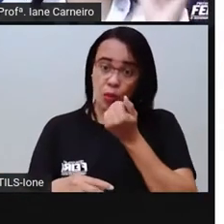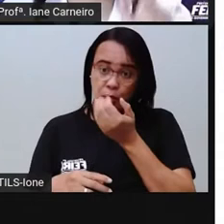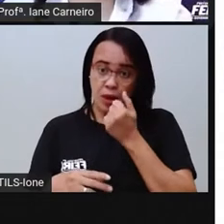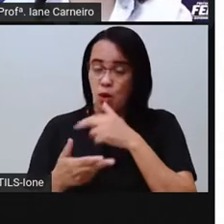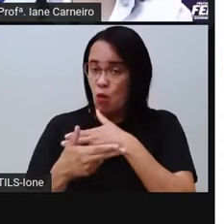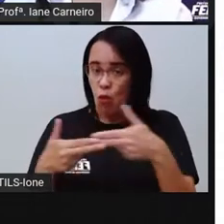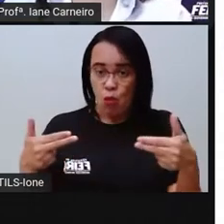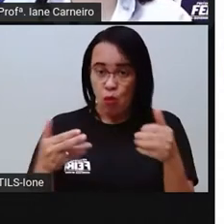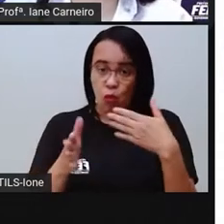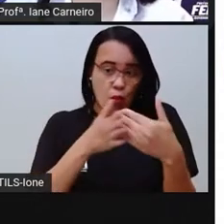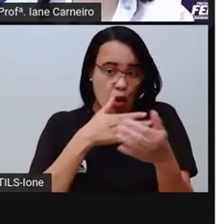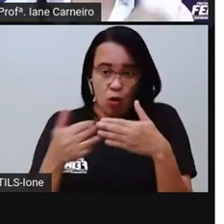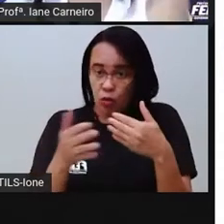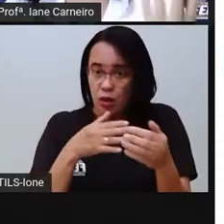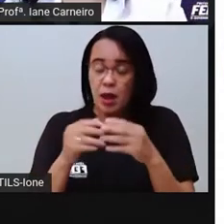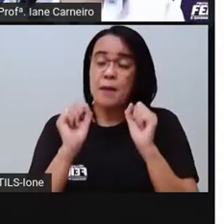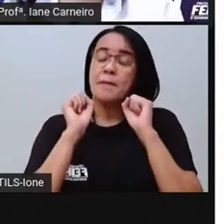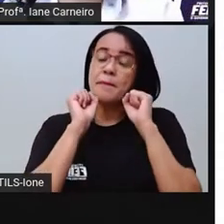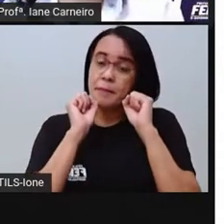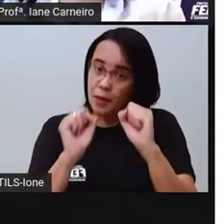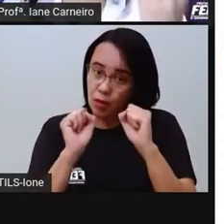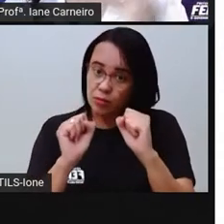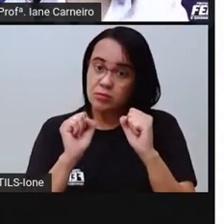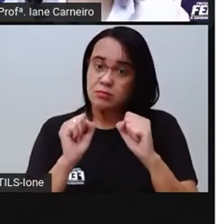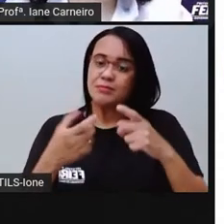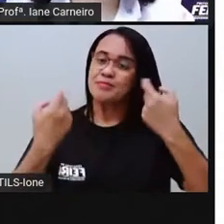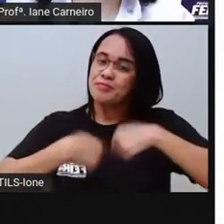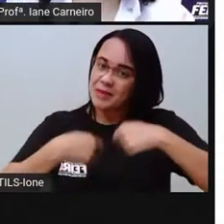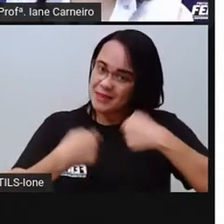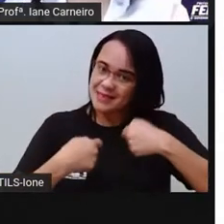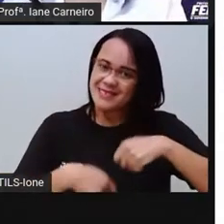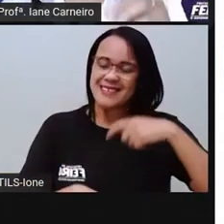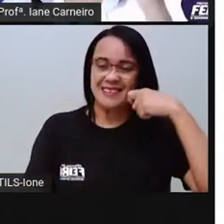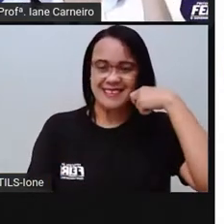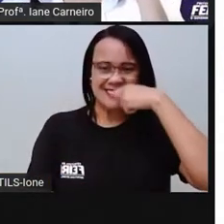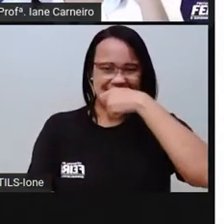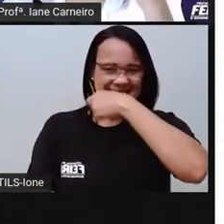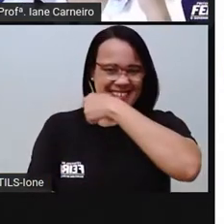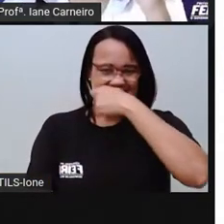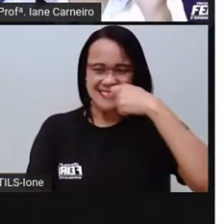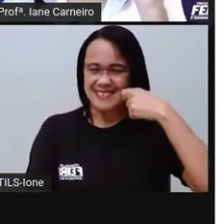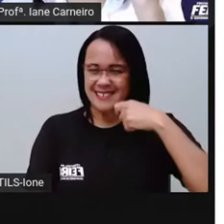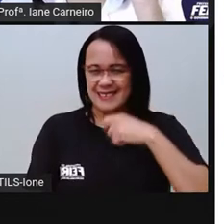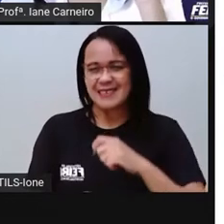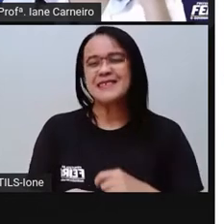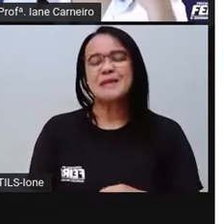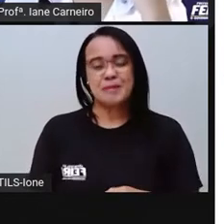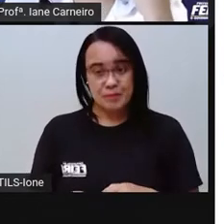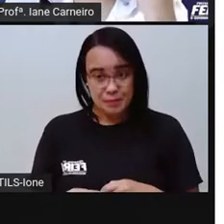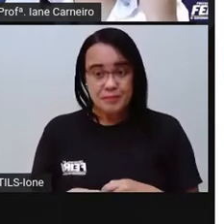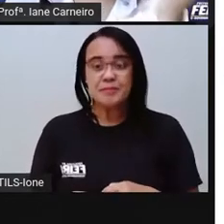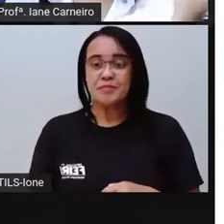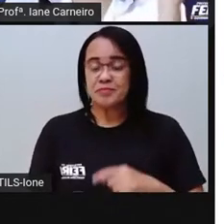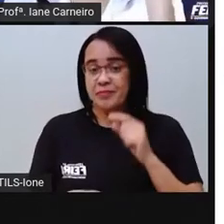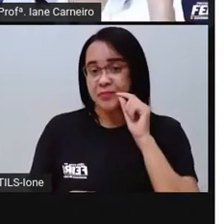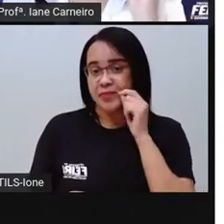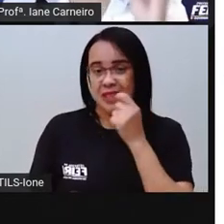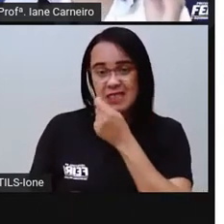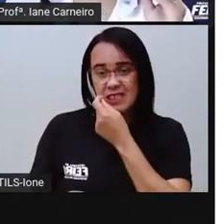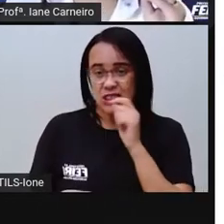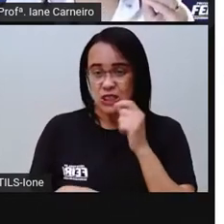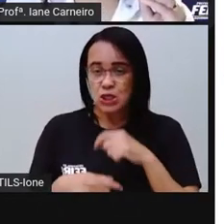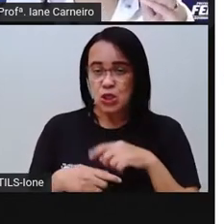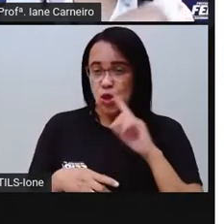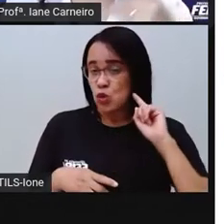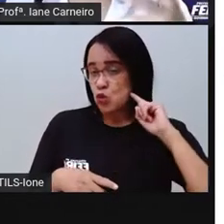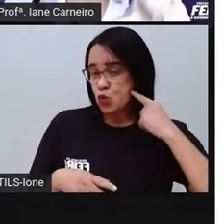comi um pedacinho de biscoito, Pro. Se você puder, escove o dente, porque senão o bagacinho, né, o restinho de biscoito